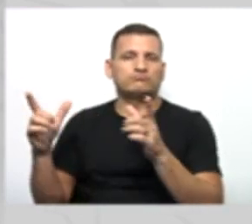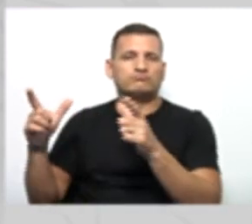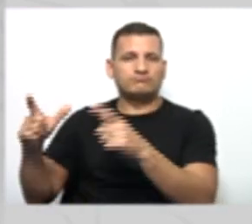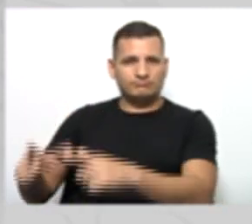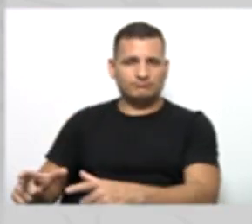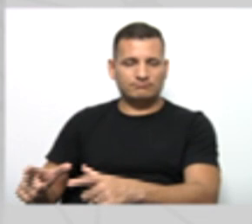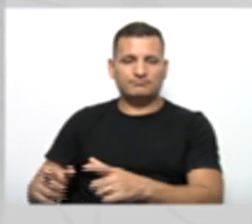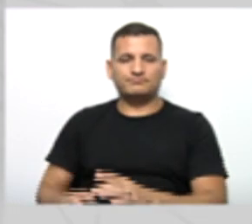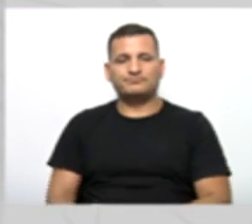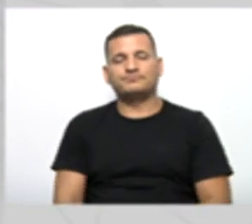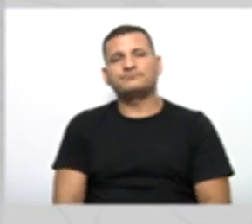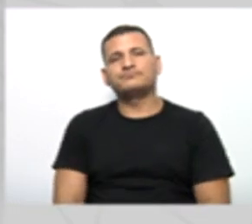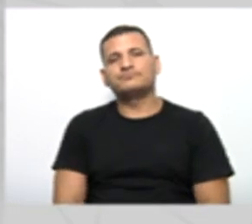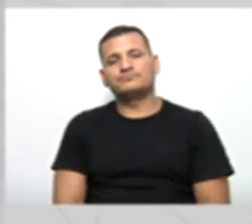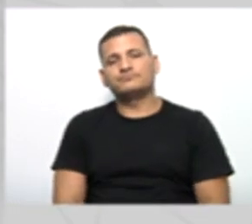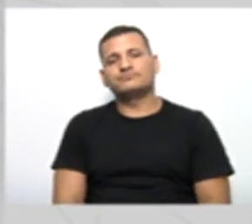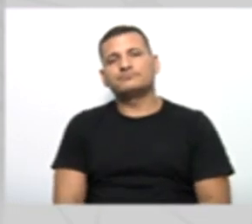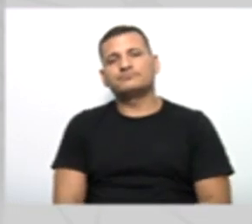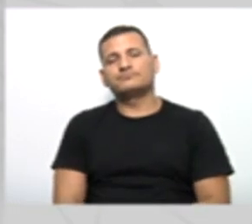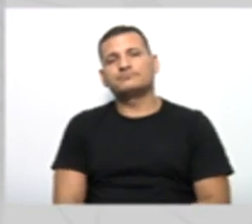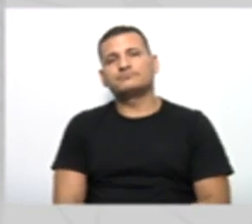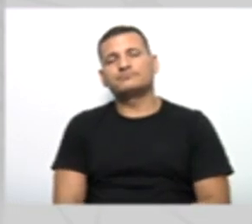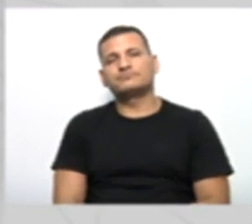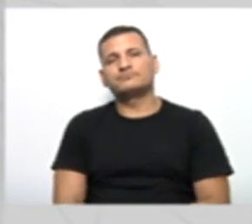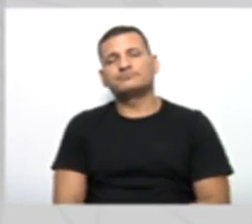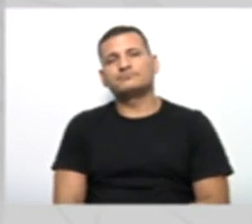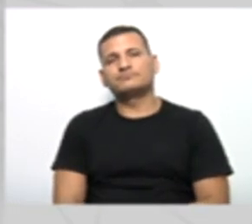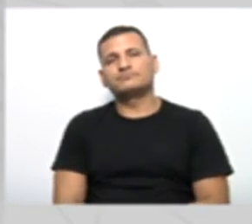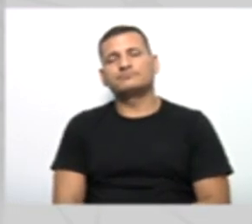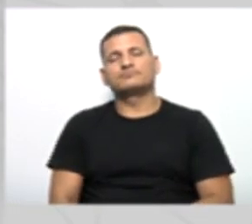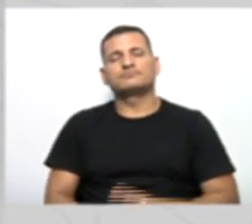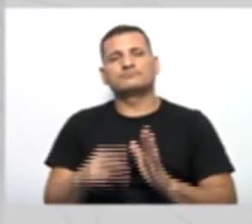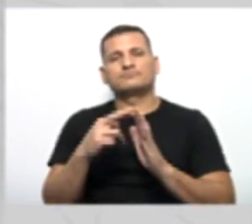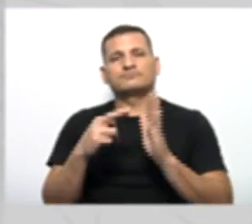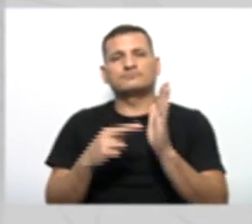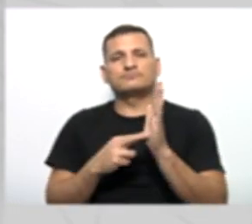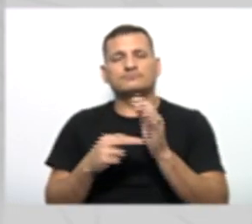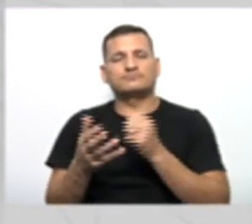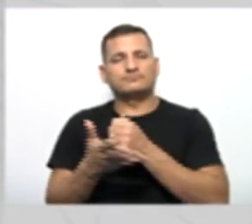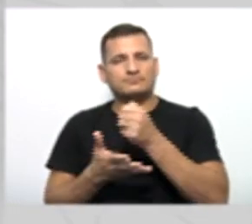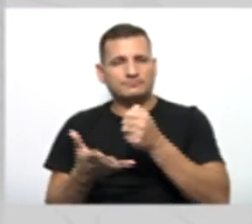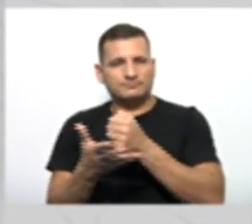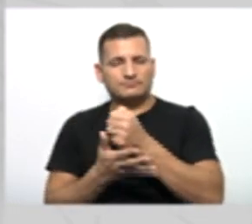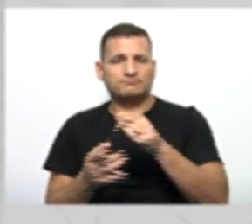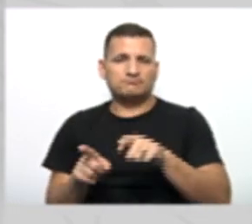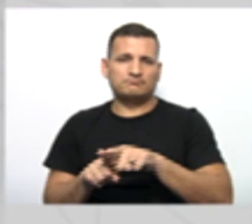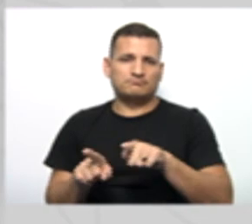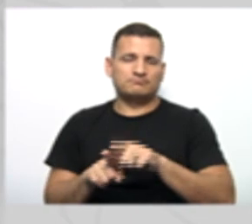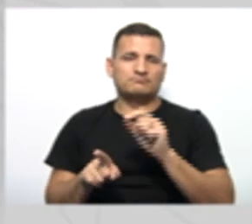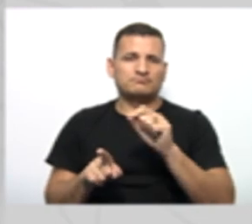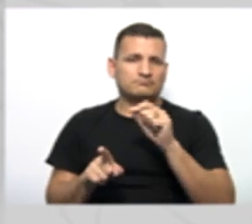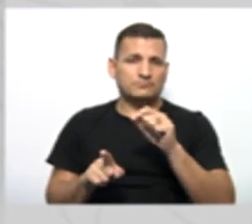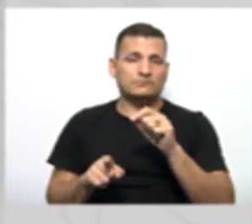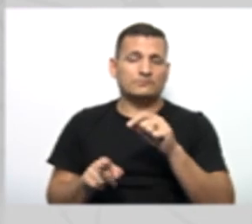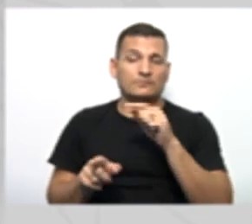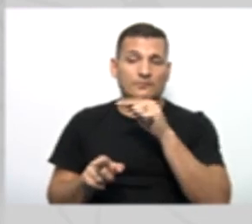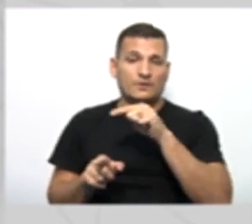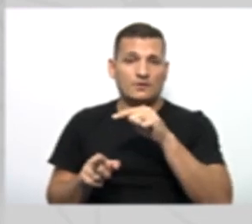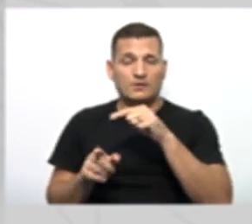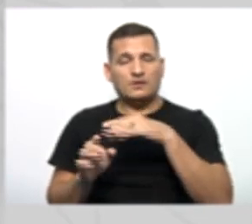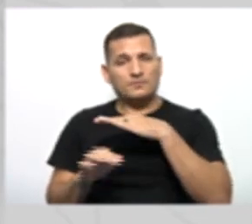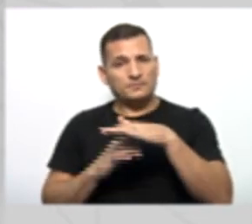E estabelece os requisitos básicos que condicionarão a atuação da empresa na fase